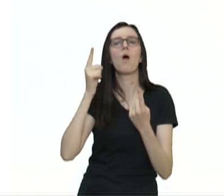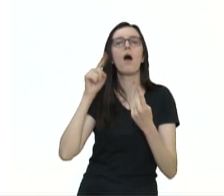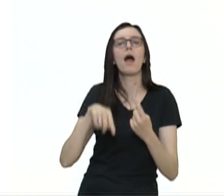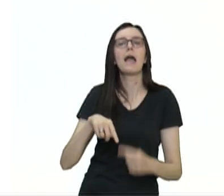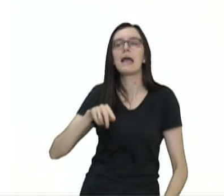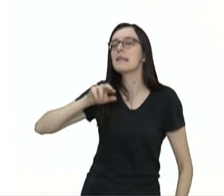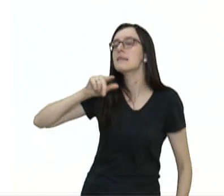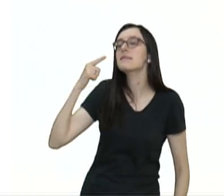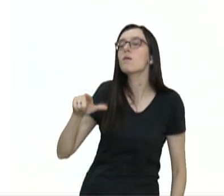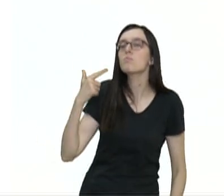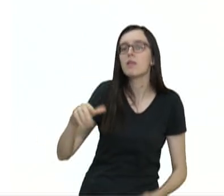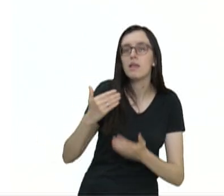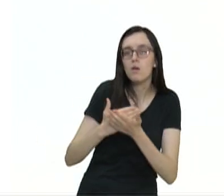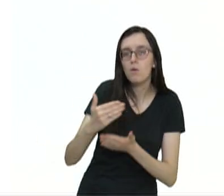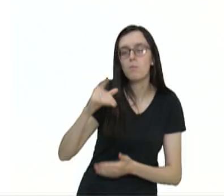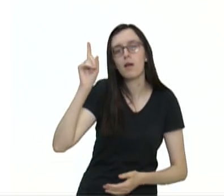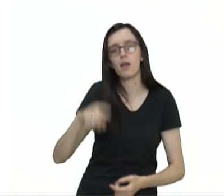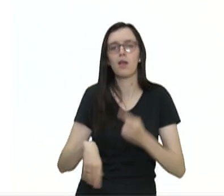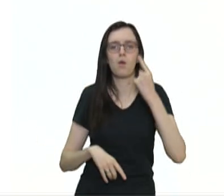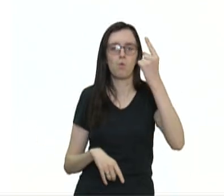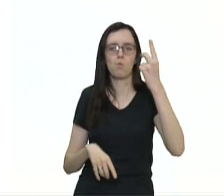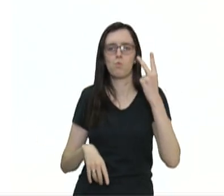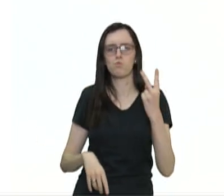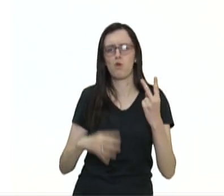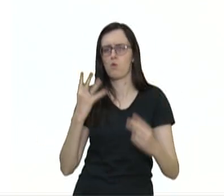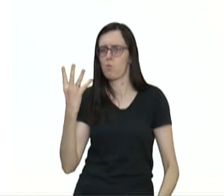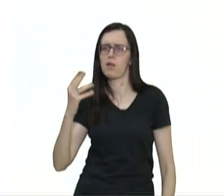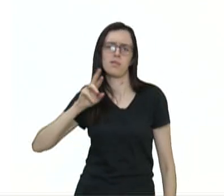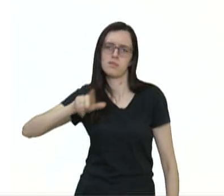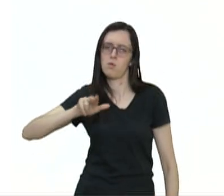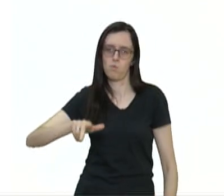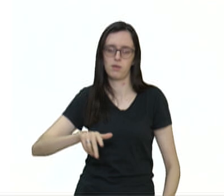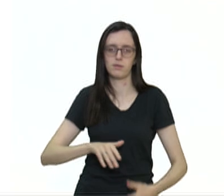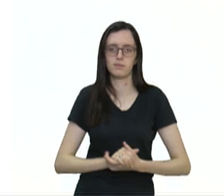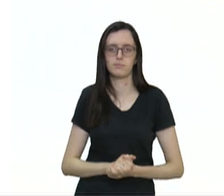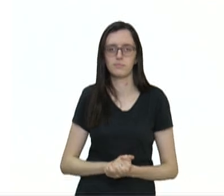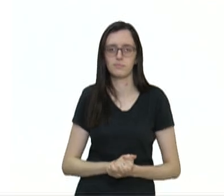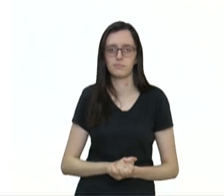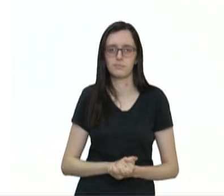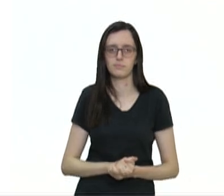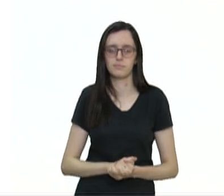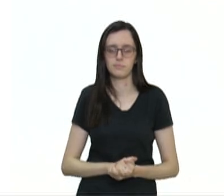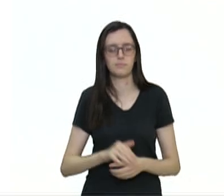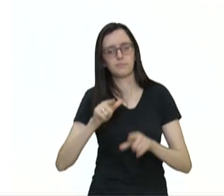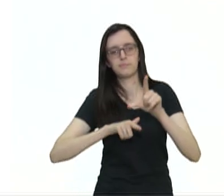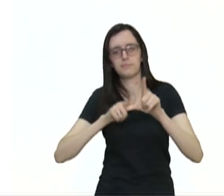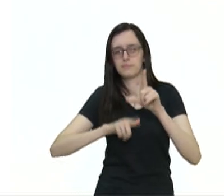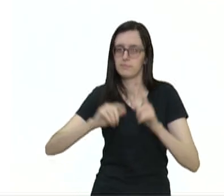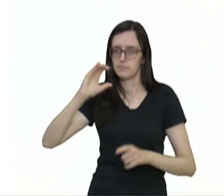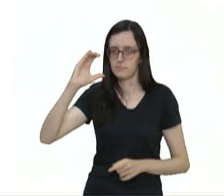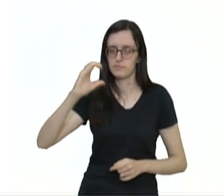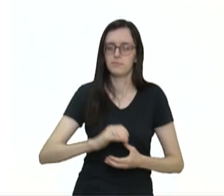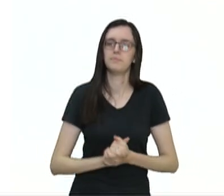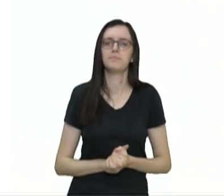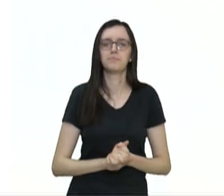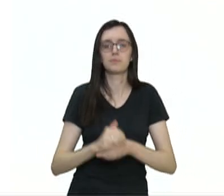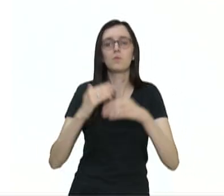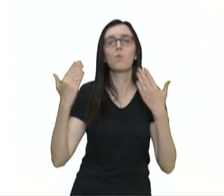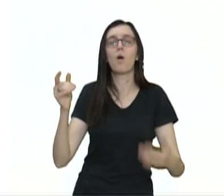não iniciadas? A 1, a 2 e a 4, ok? Letra C. Qual